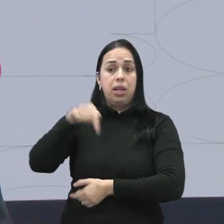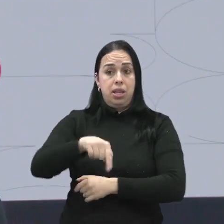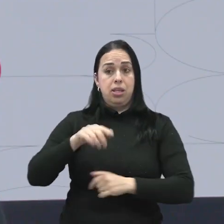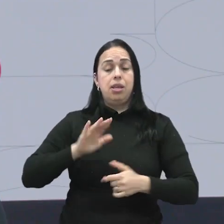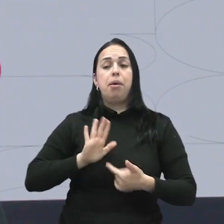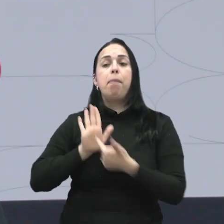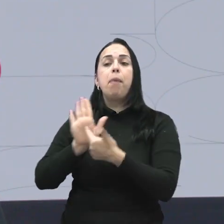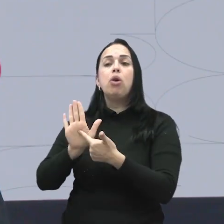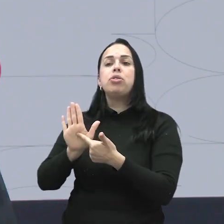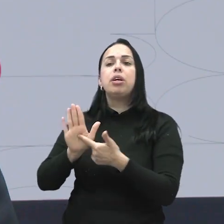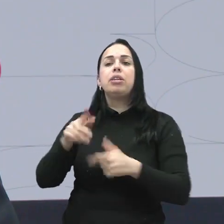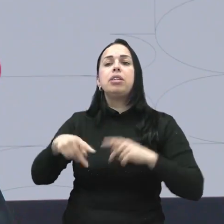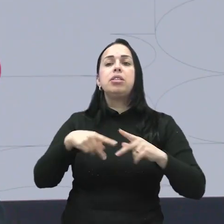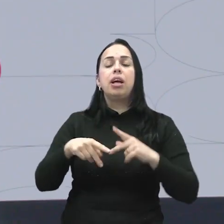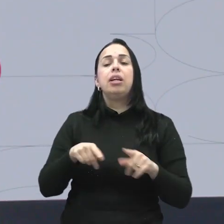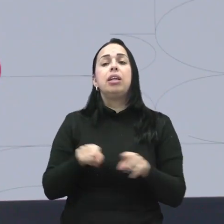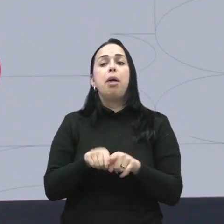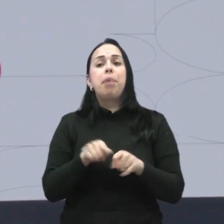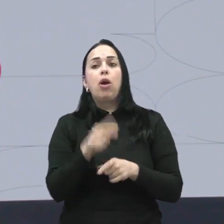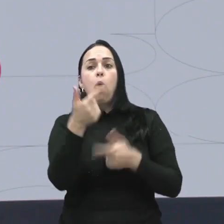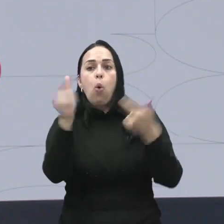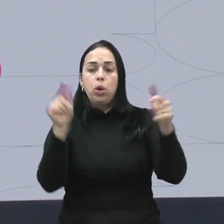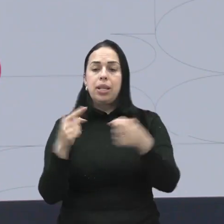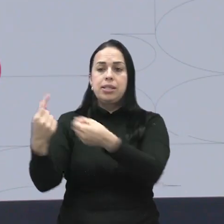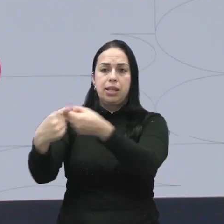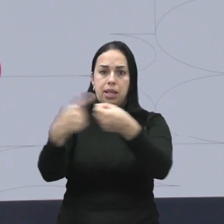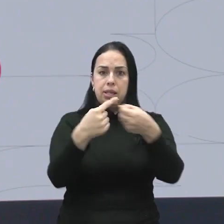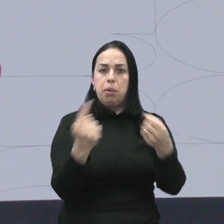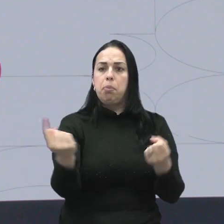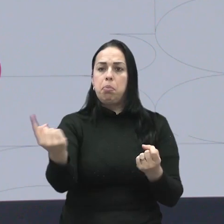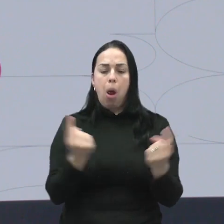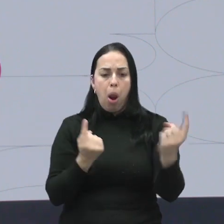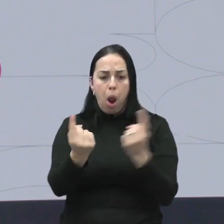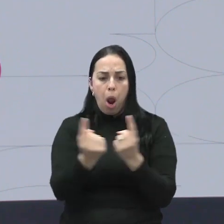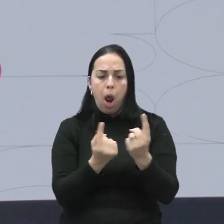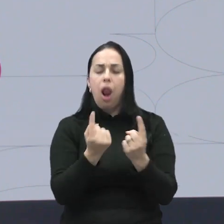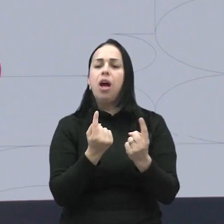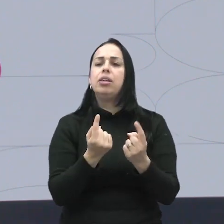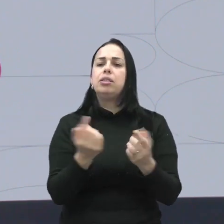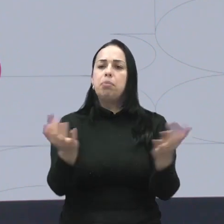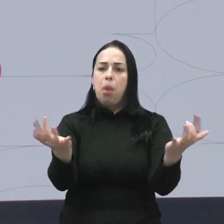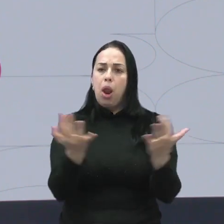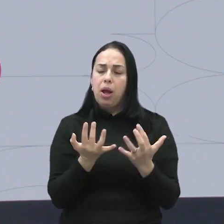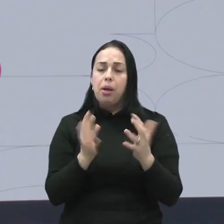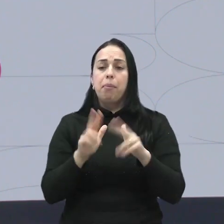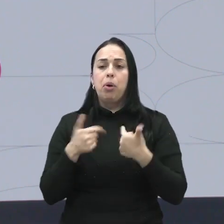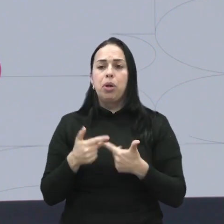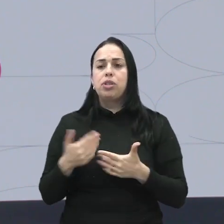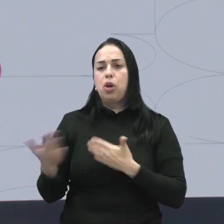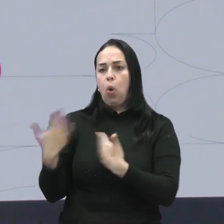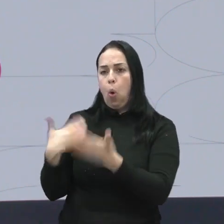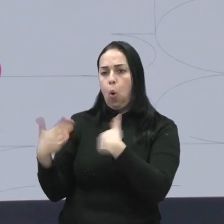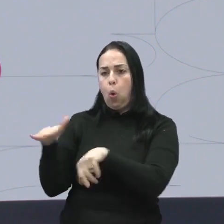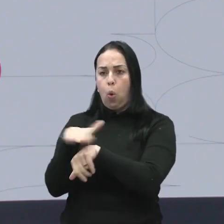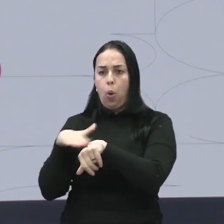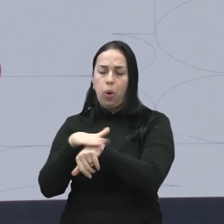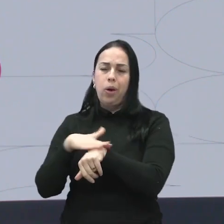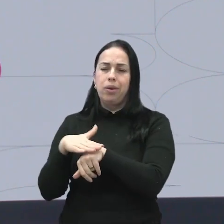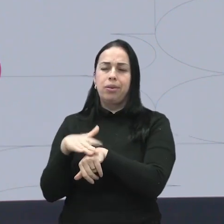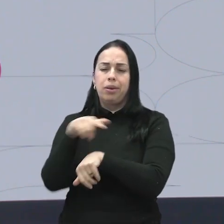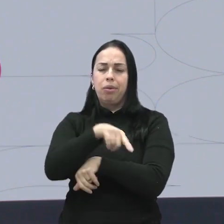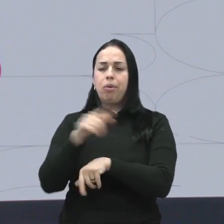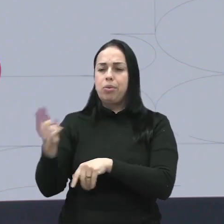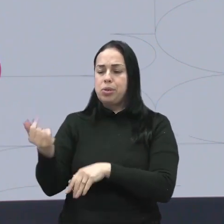José produz e também que absorve de outros municípios, o que acaba, por muitas vezes, abarrotando todo o nosso sistema. Com esse tipo de diálogo, a gente